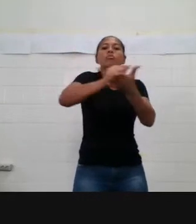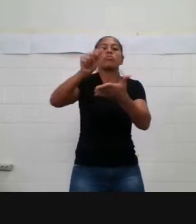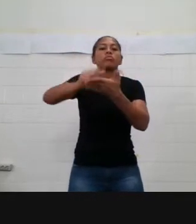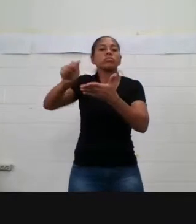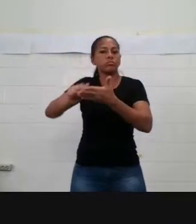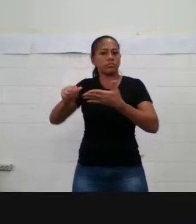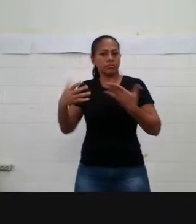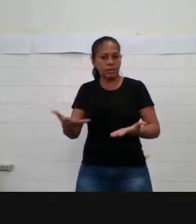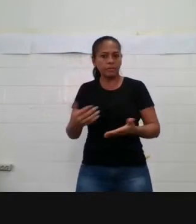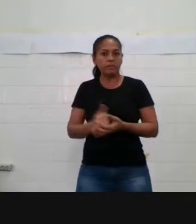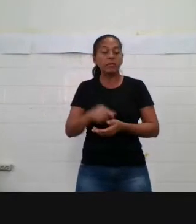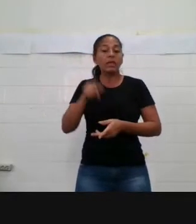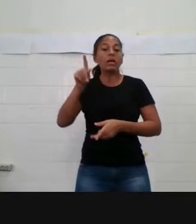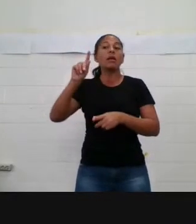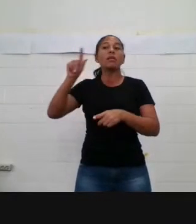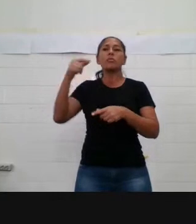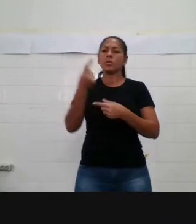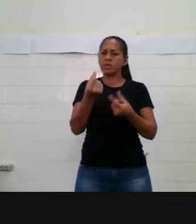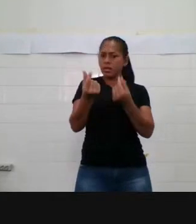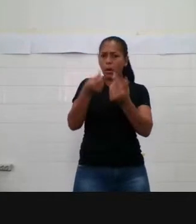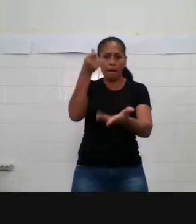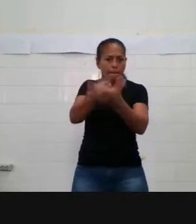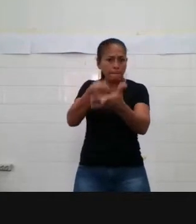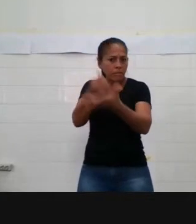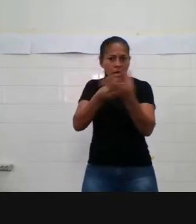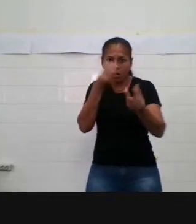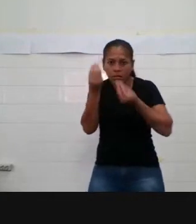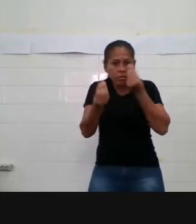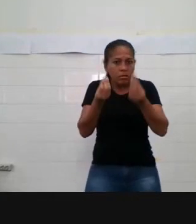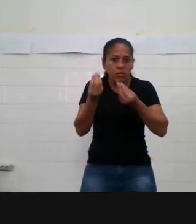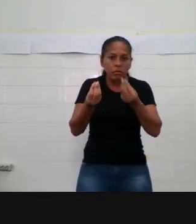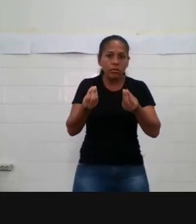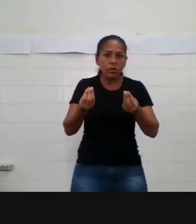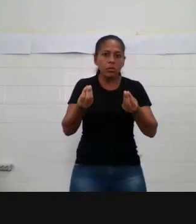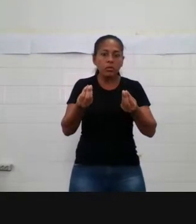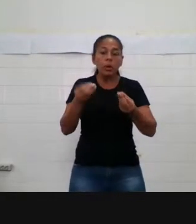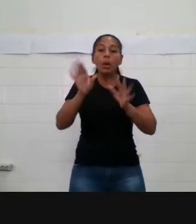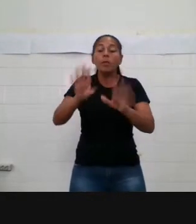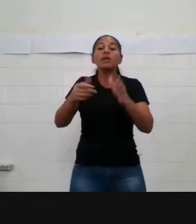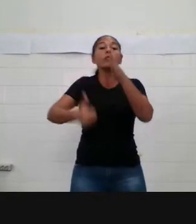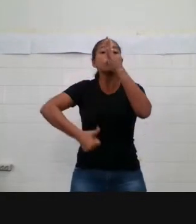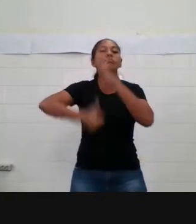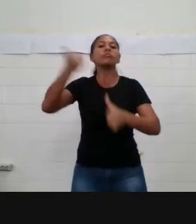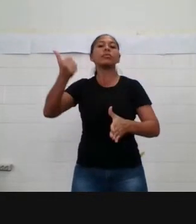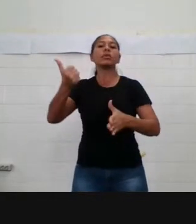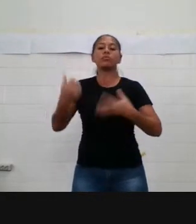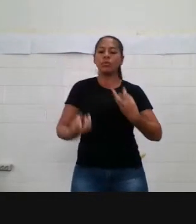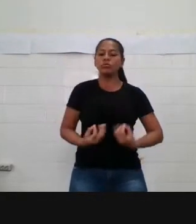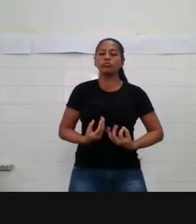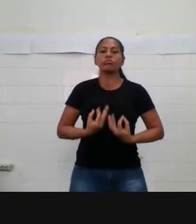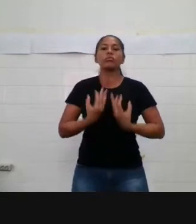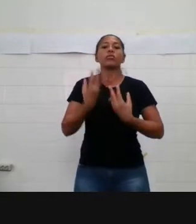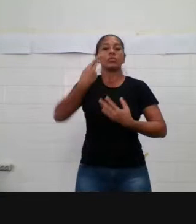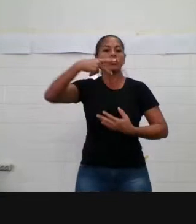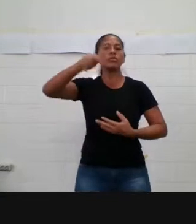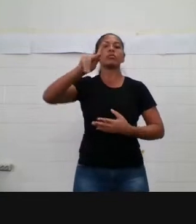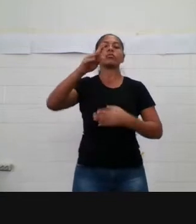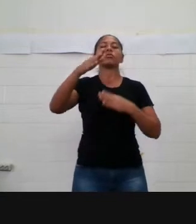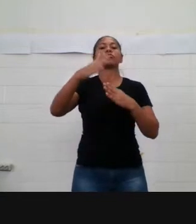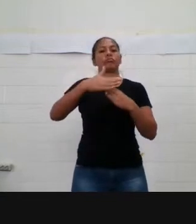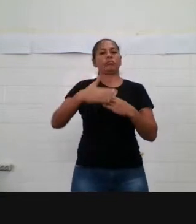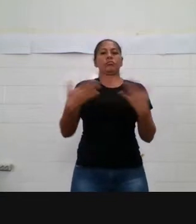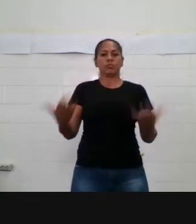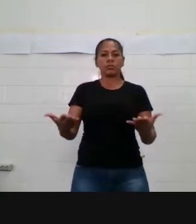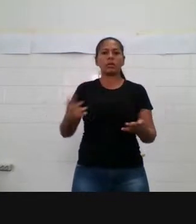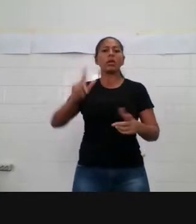que vai se endividar para publicar o romance, e é o primeiro romance da sua carreira, e é simplesmente um estouro. Depois